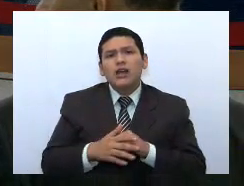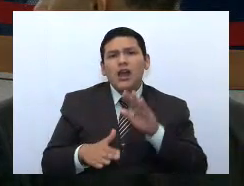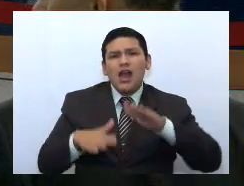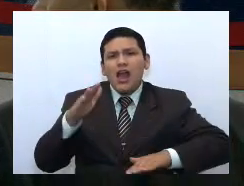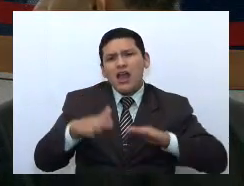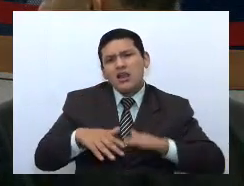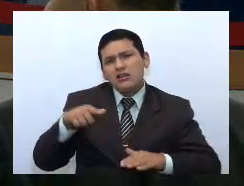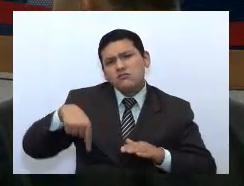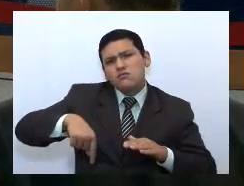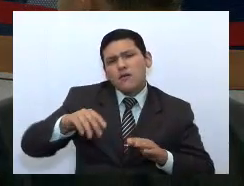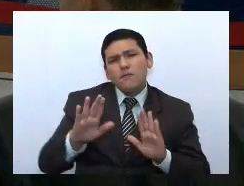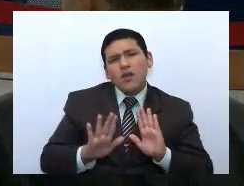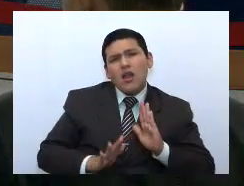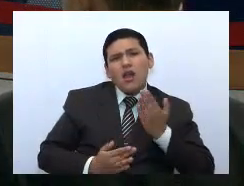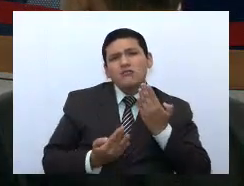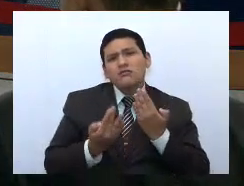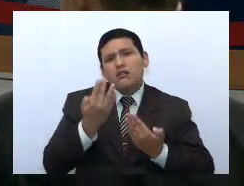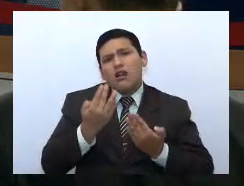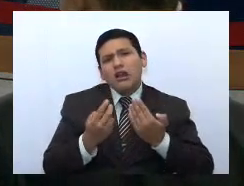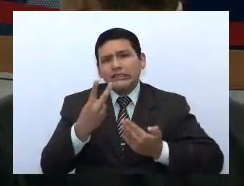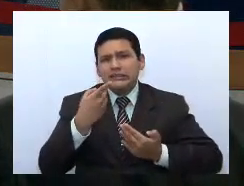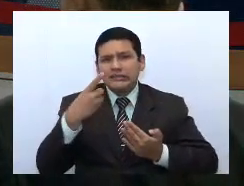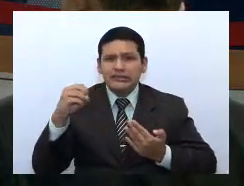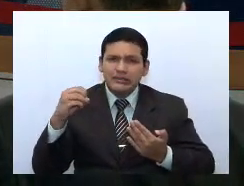comissões técnicas e a